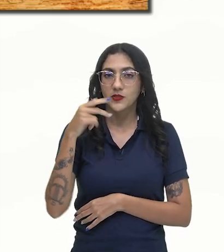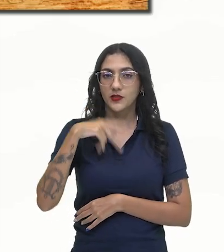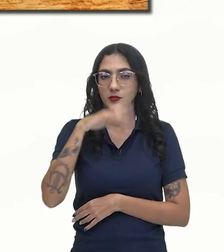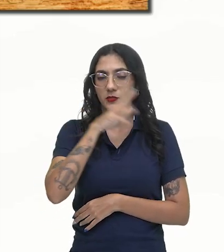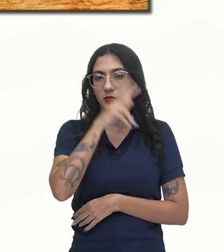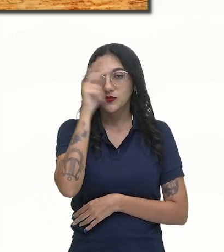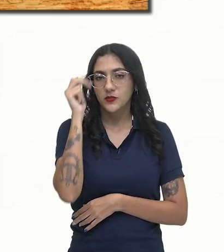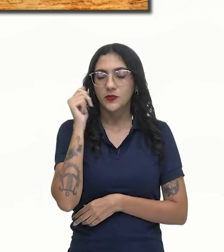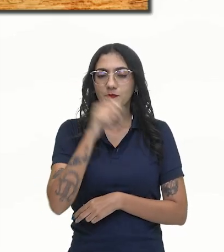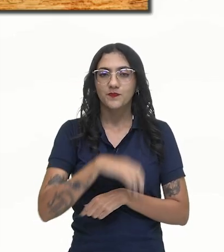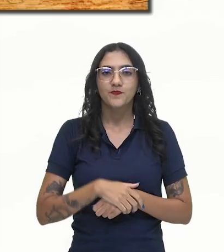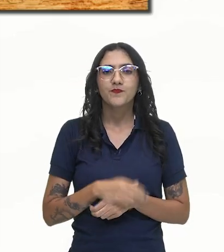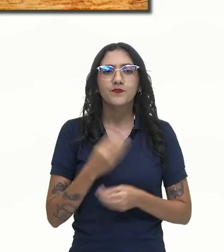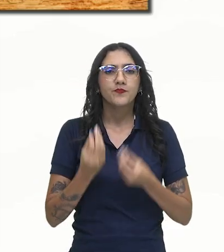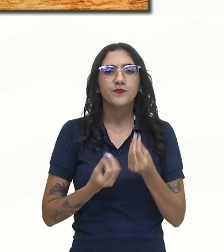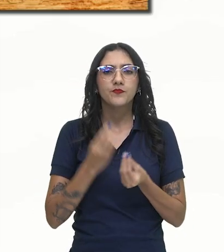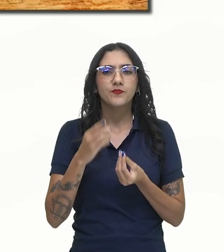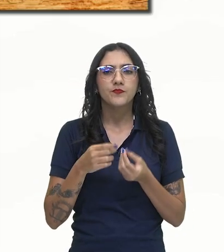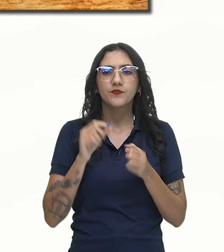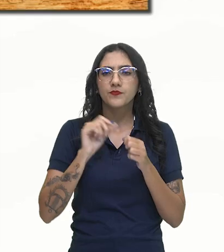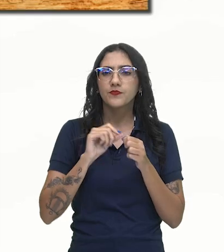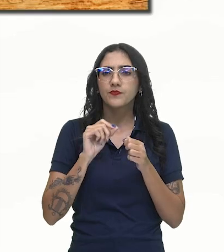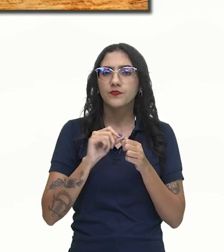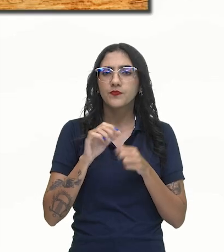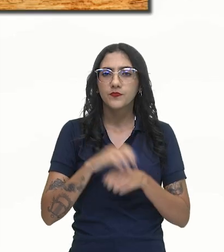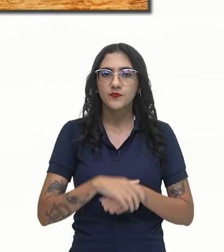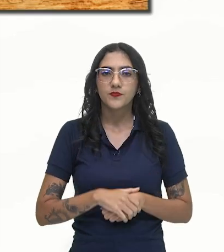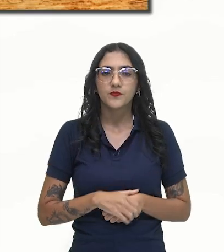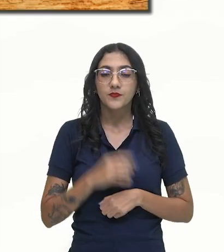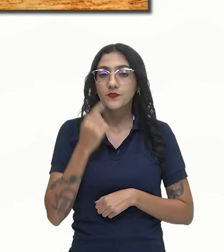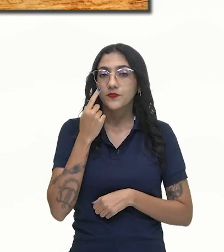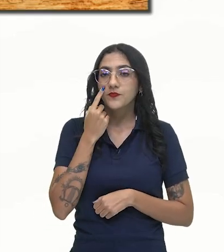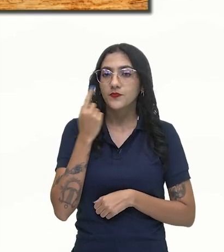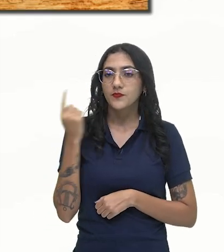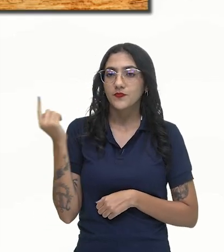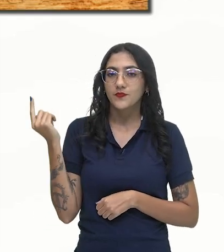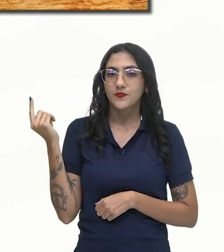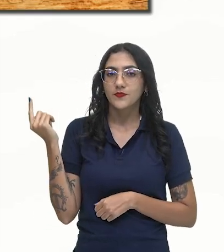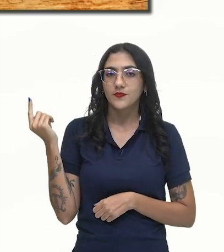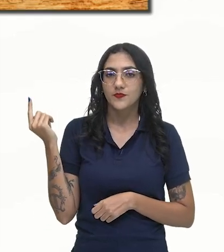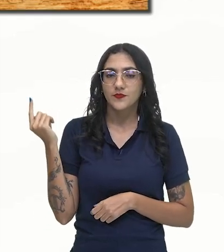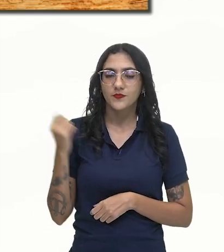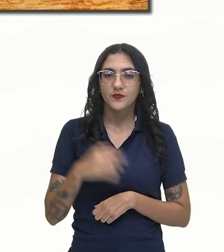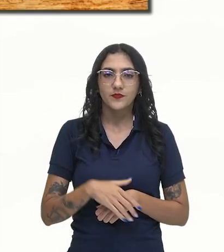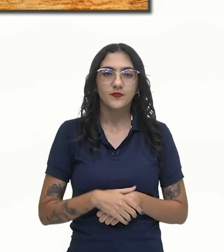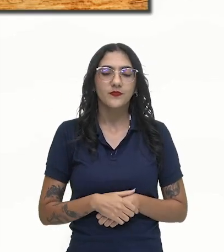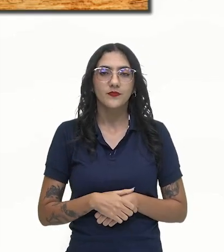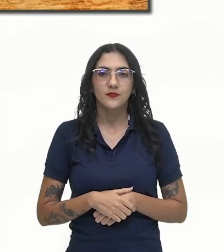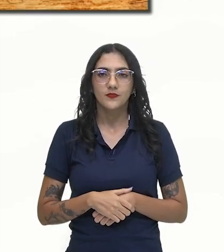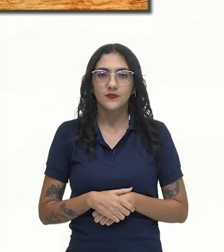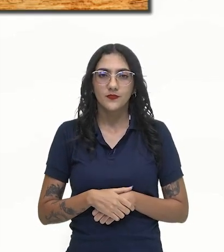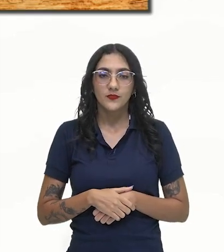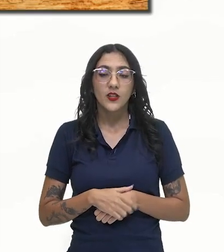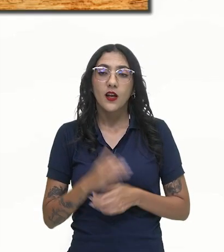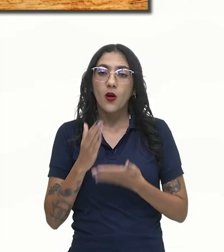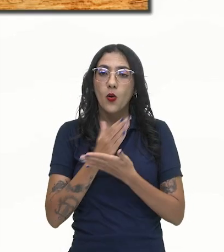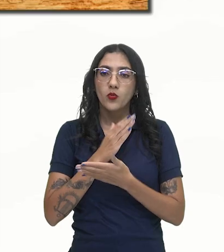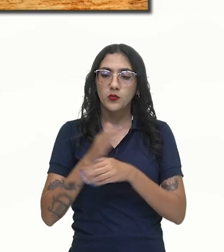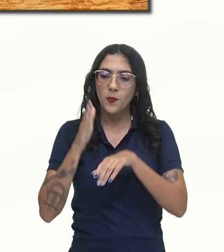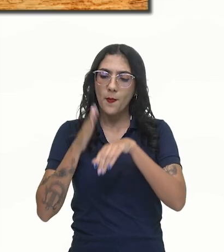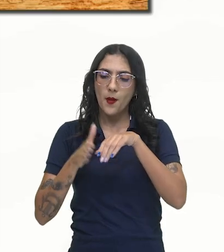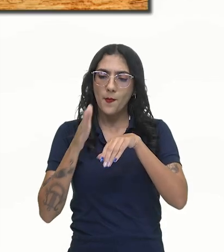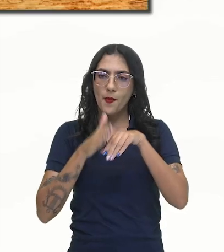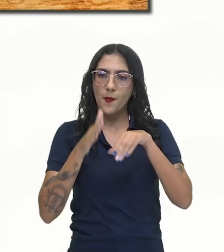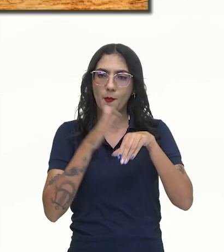região. É feito com fish in thick slices, ou seja, ele é feito